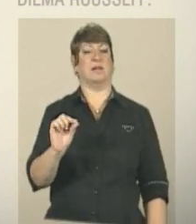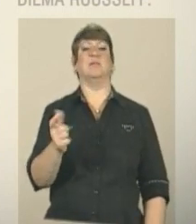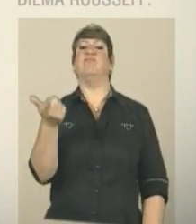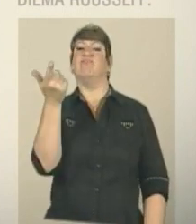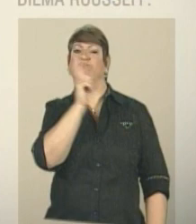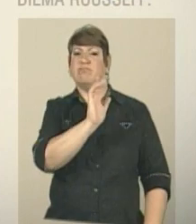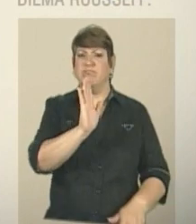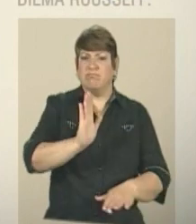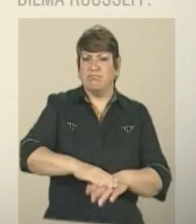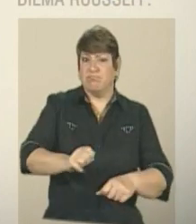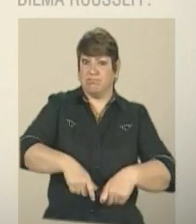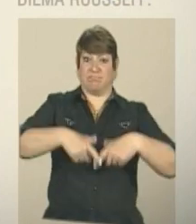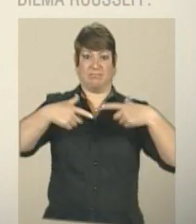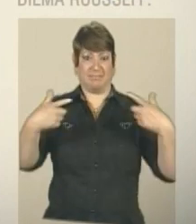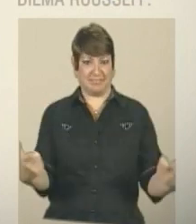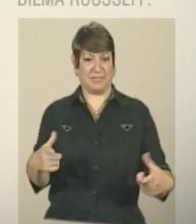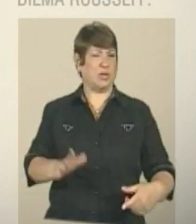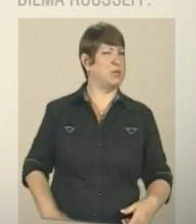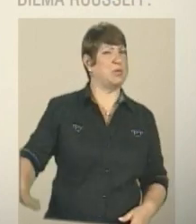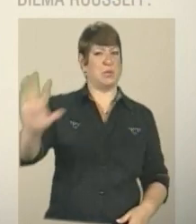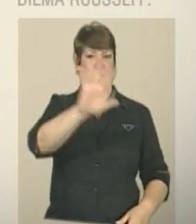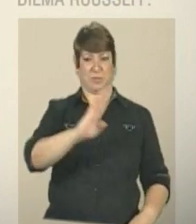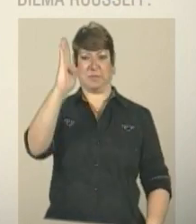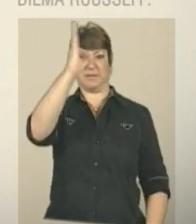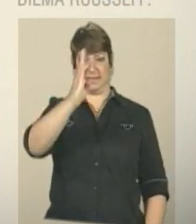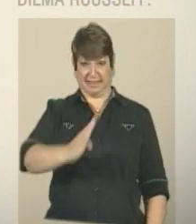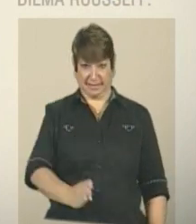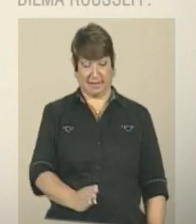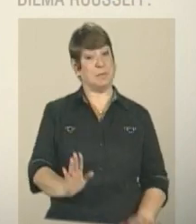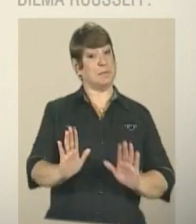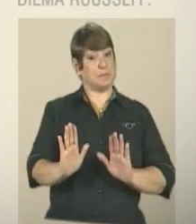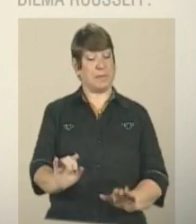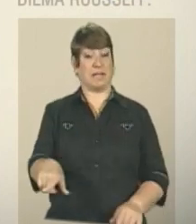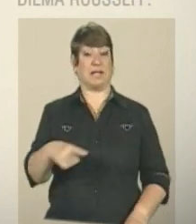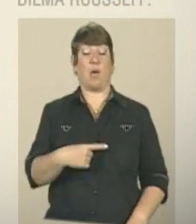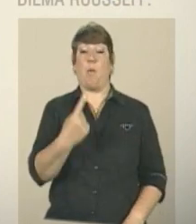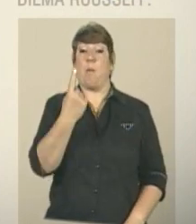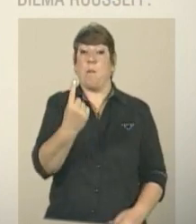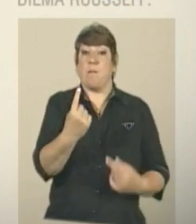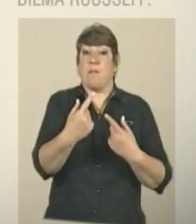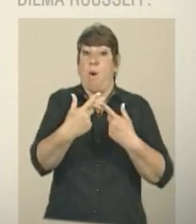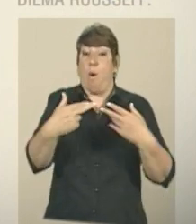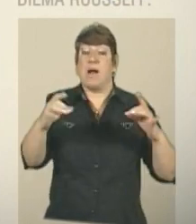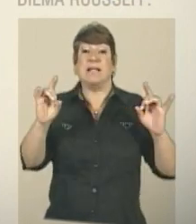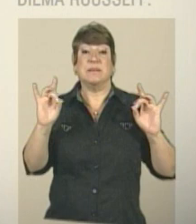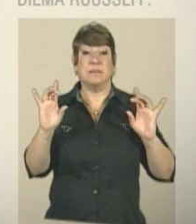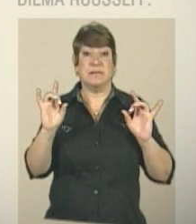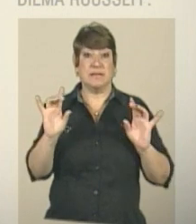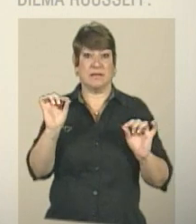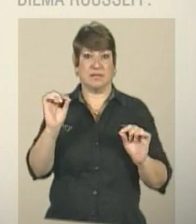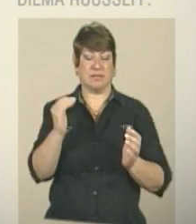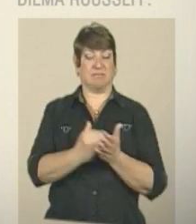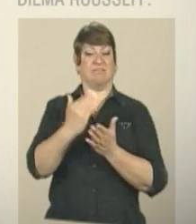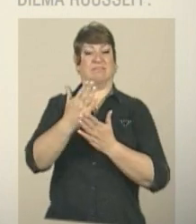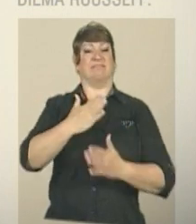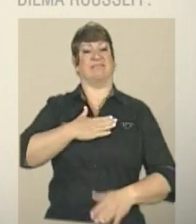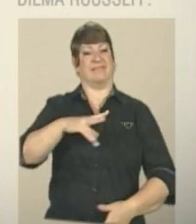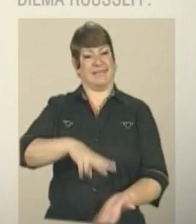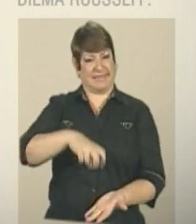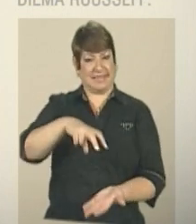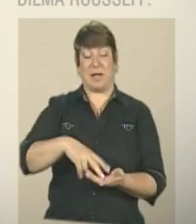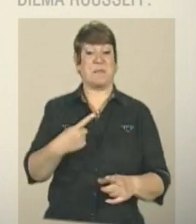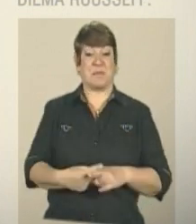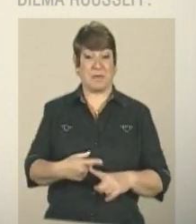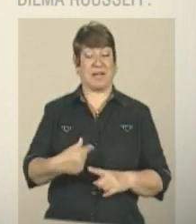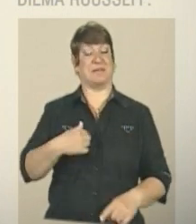ainda mais ímpeto em todo o território nacional. Porém, uma coisa em especial aumenta a minha alegria. É o